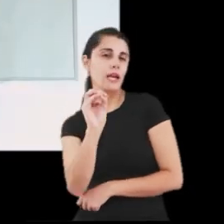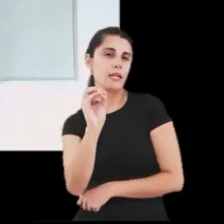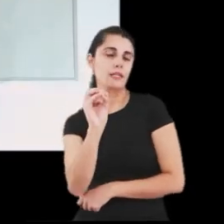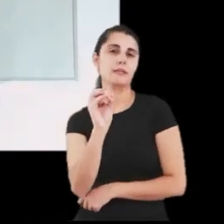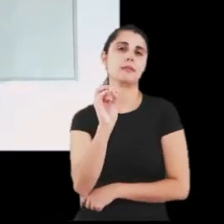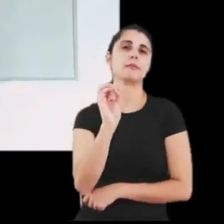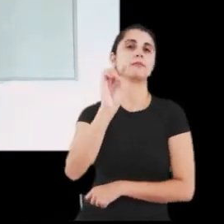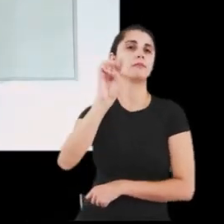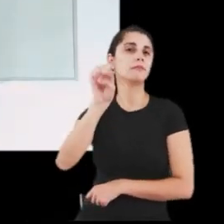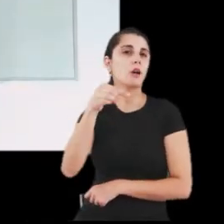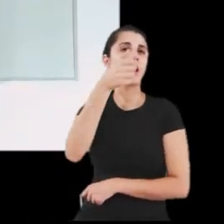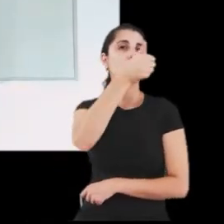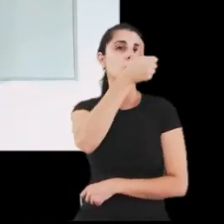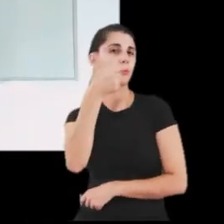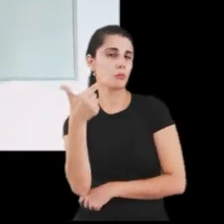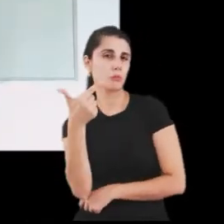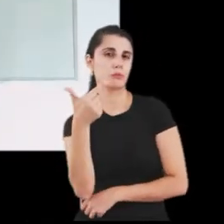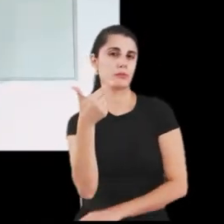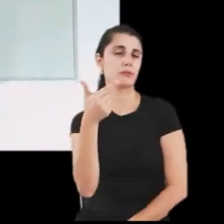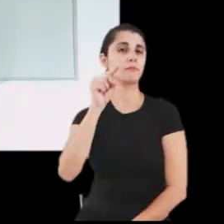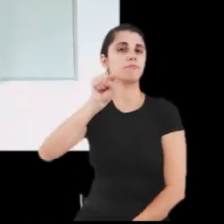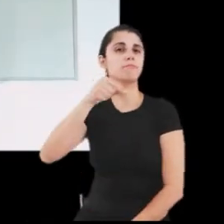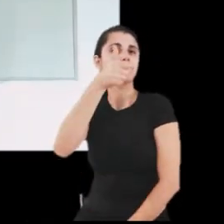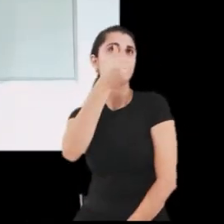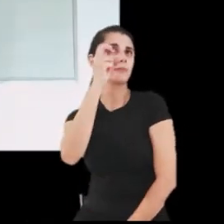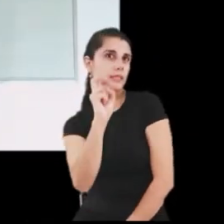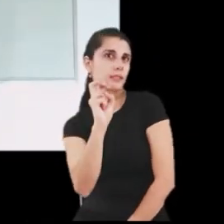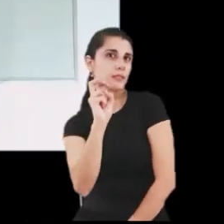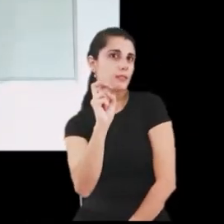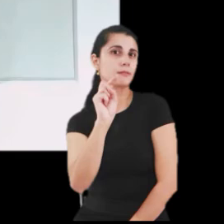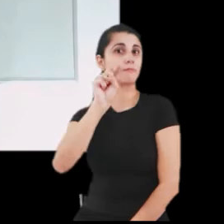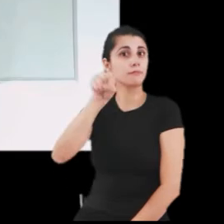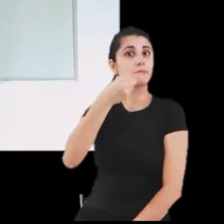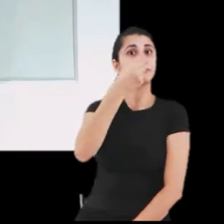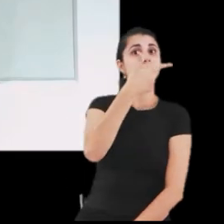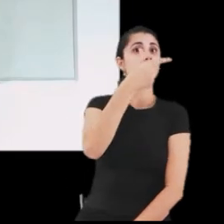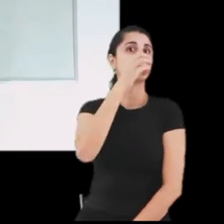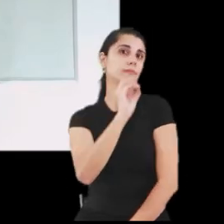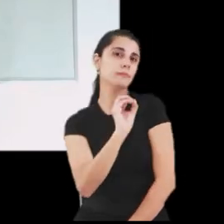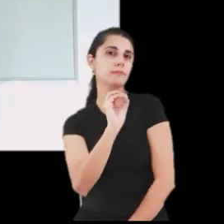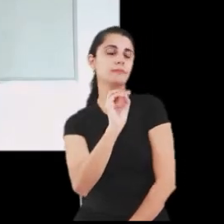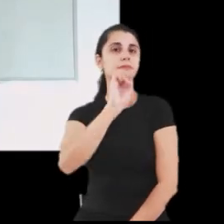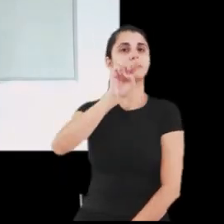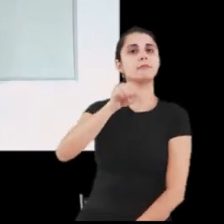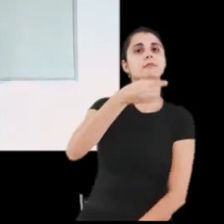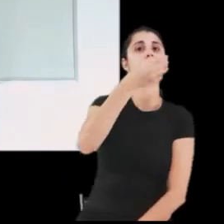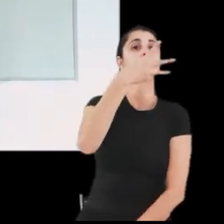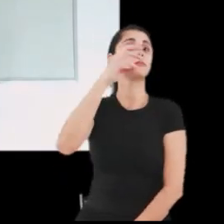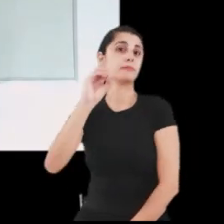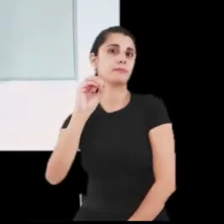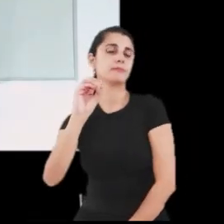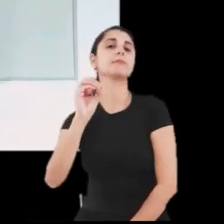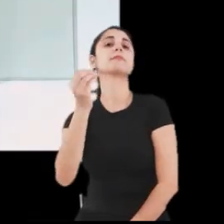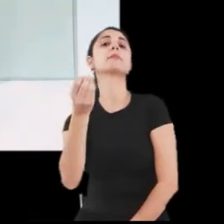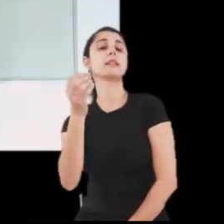10, 12, 15, 20, 30